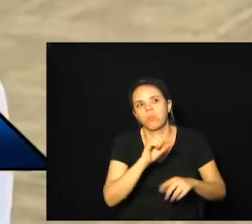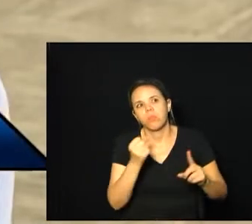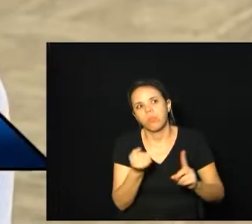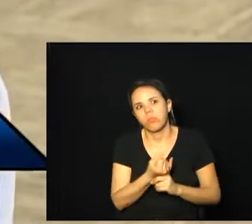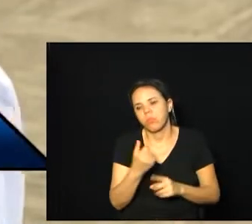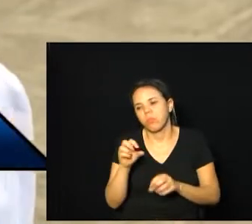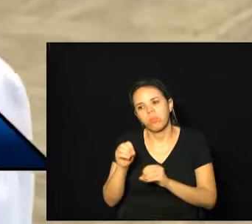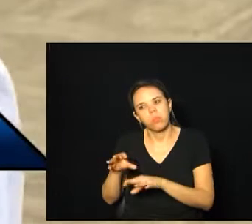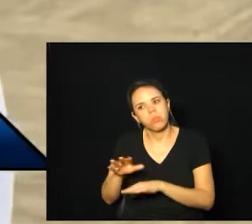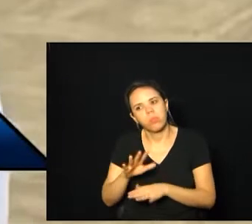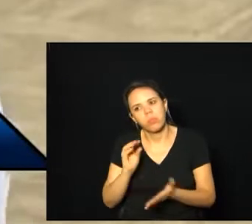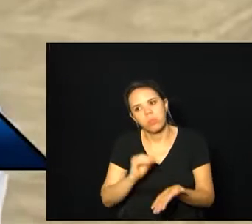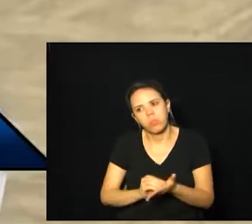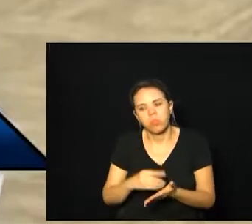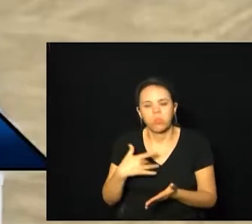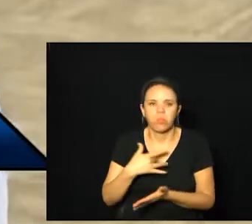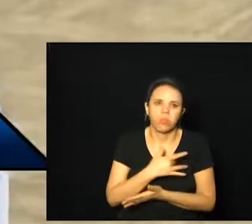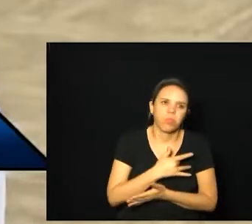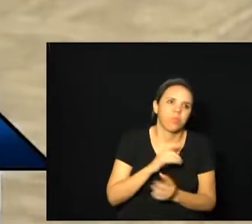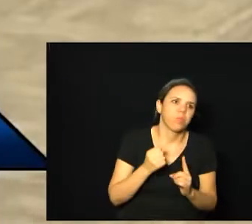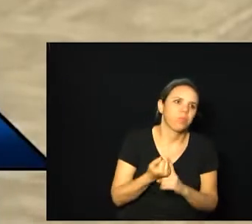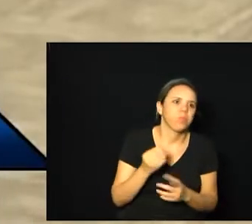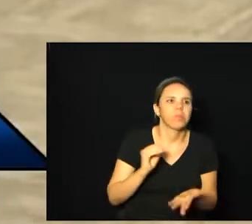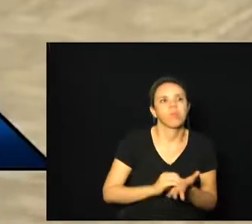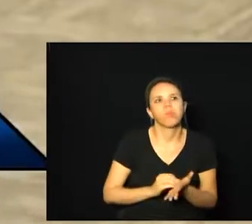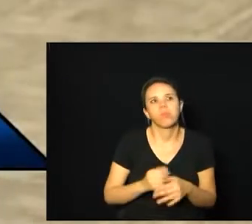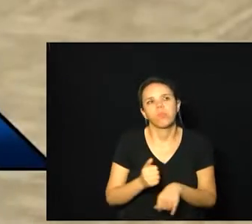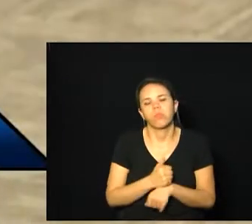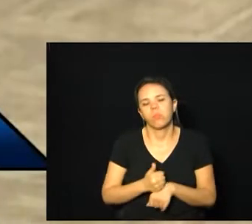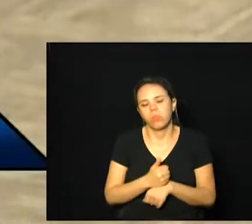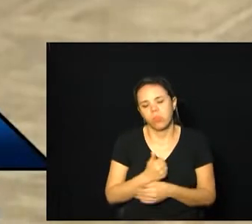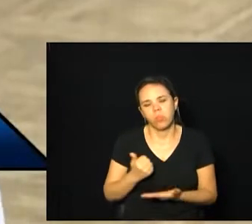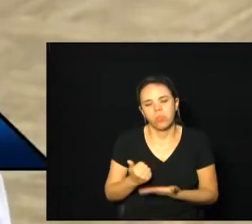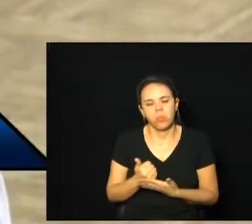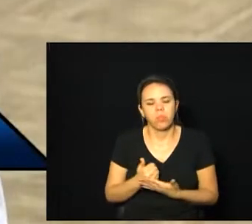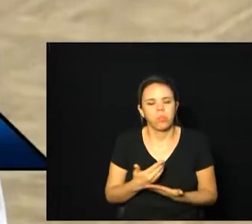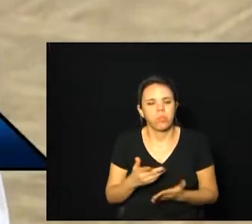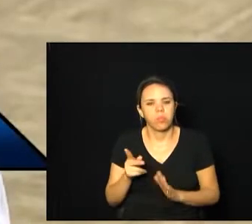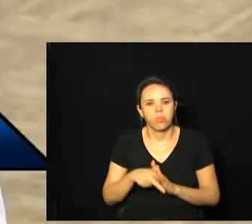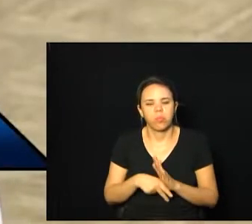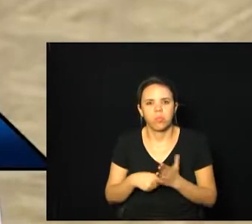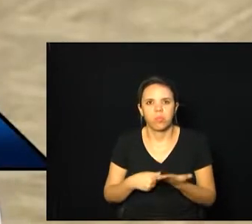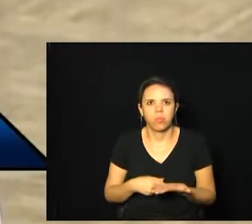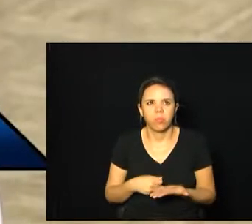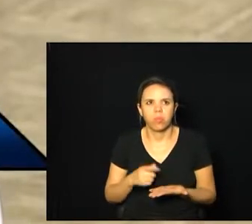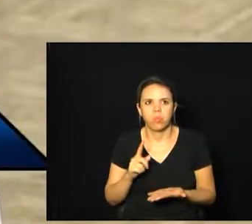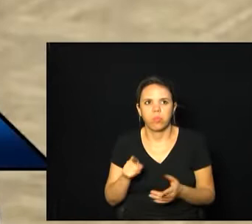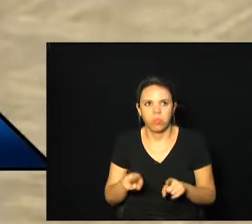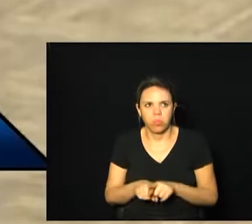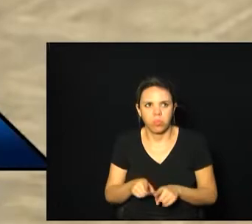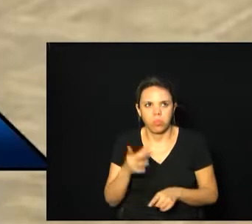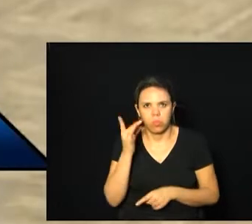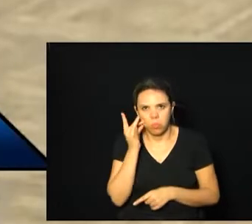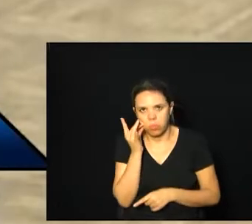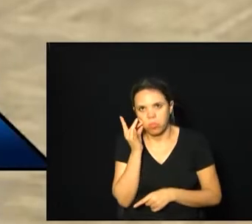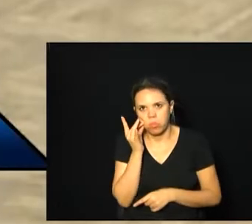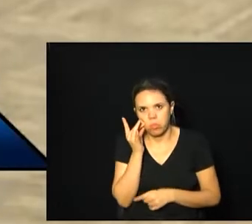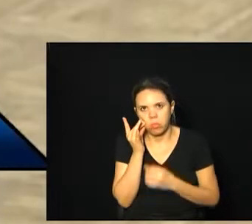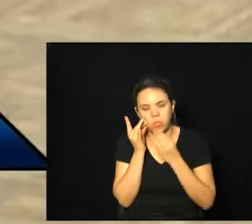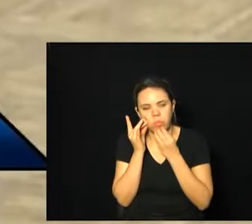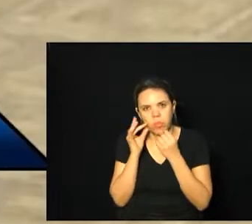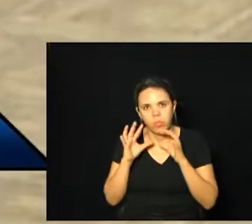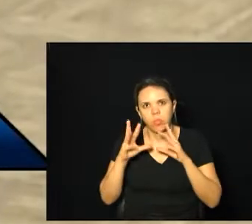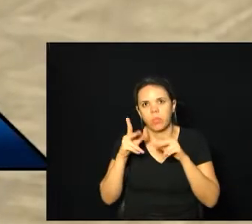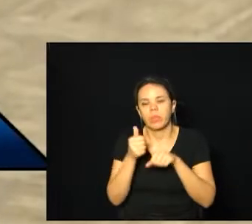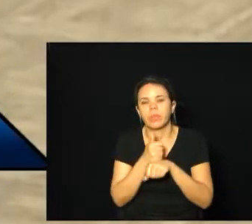não vai educação, ou vai a saúde, não vai assistência. Então, com esse projeto, a gente vai garantir a presença de